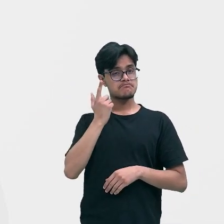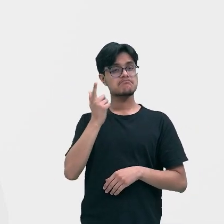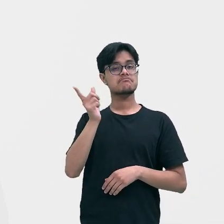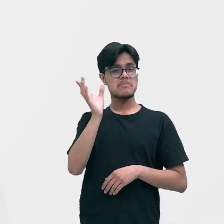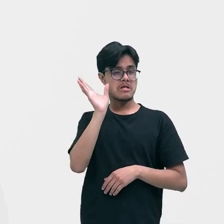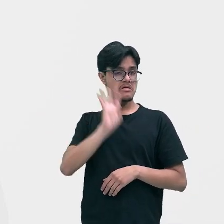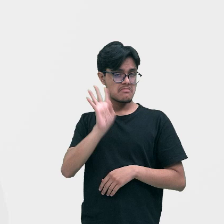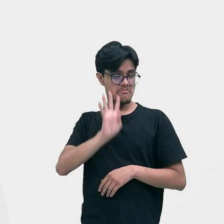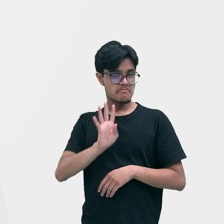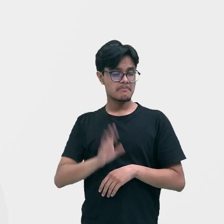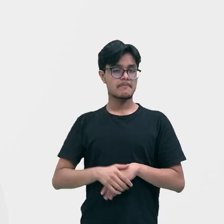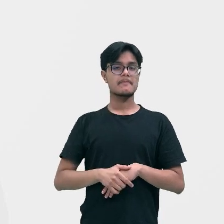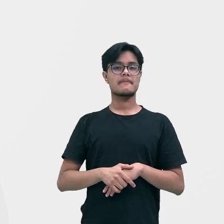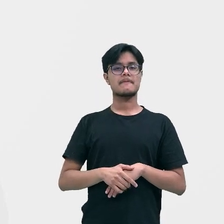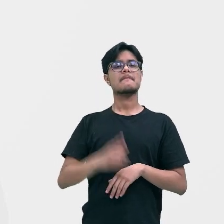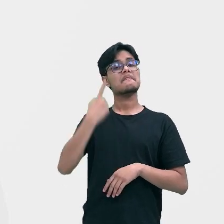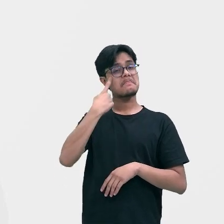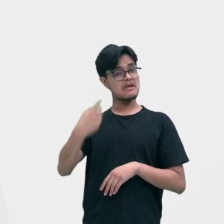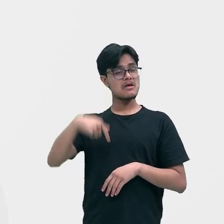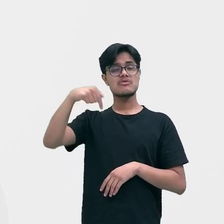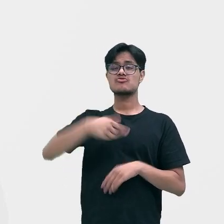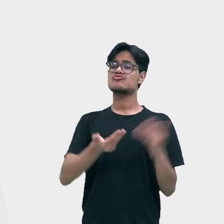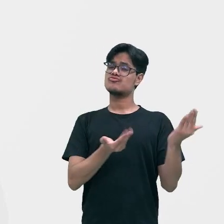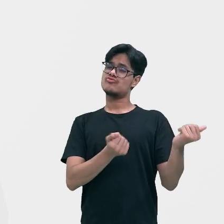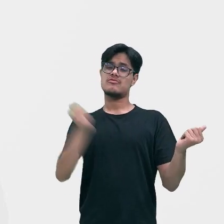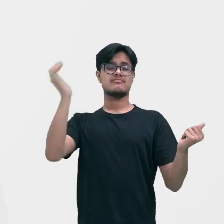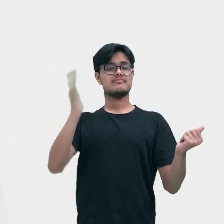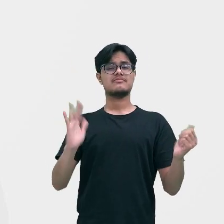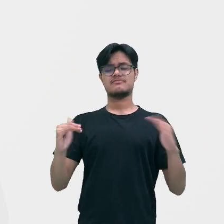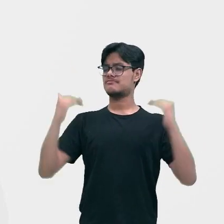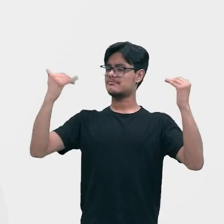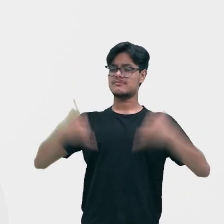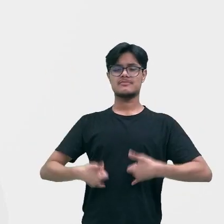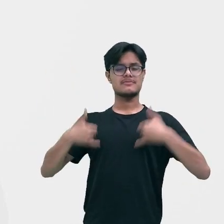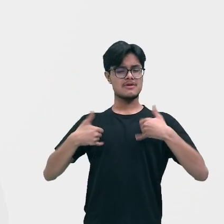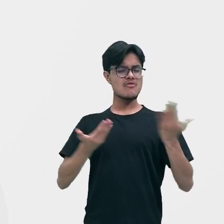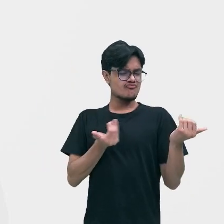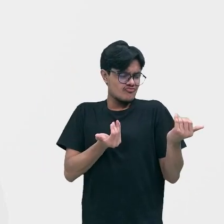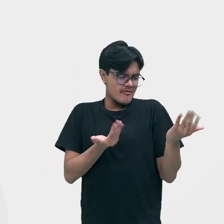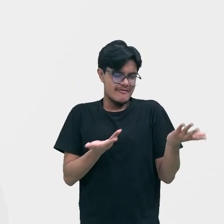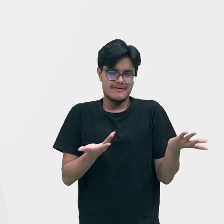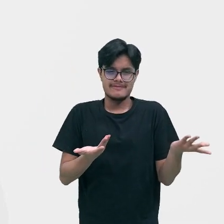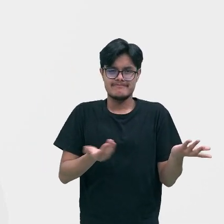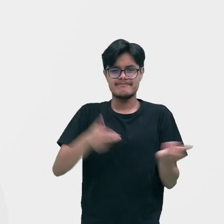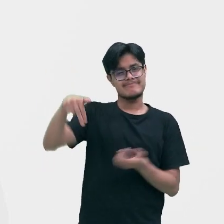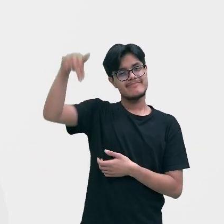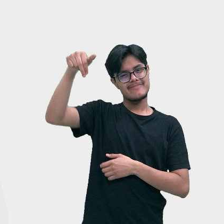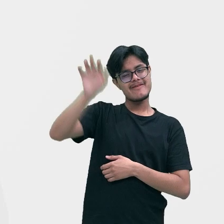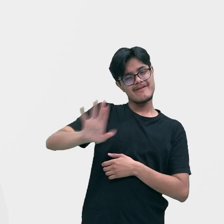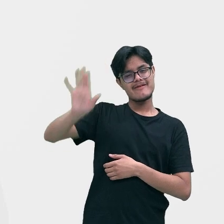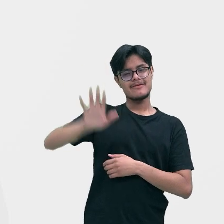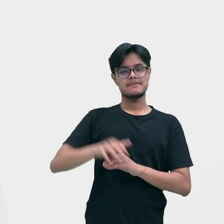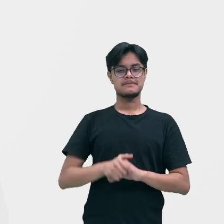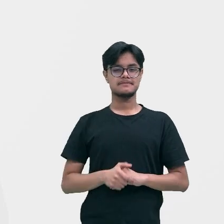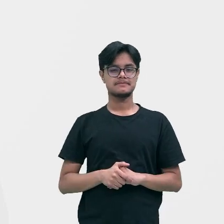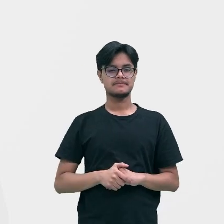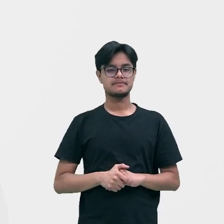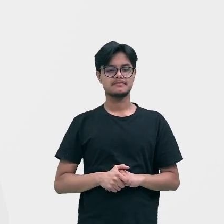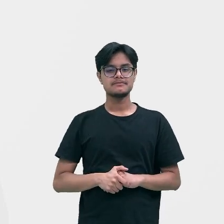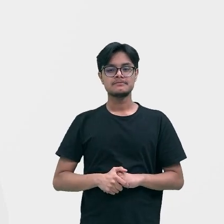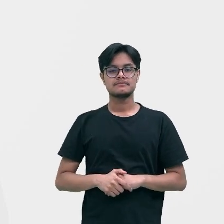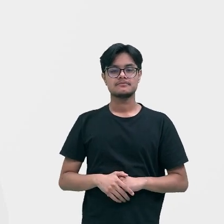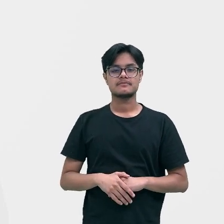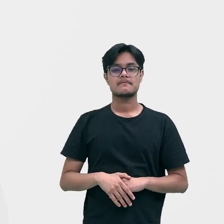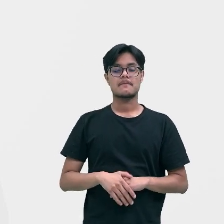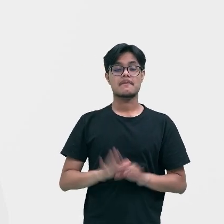a região mais jovem do Brasil. Estou falando, nós somos jovens, a nossa região. Olha a concentração, gente.